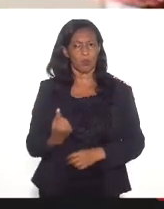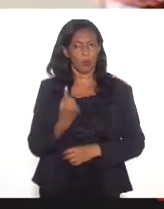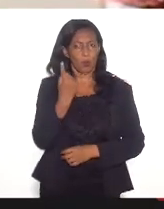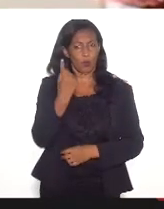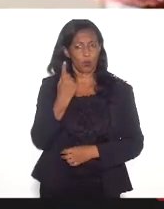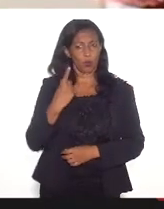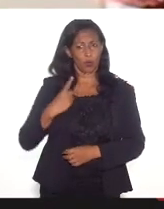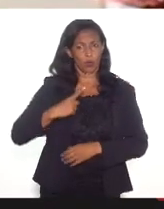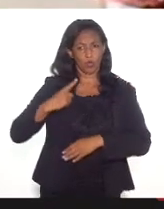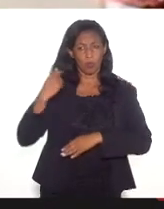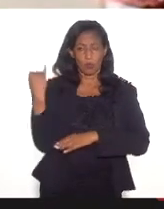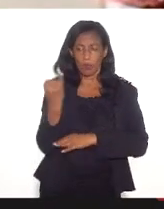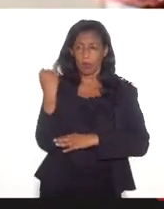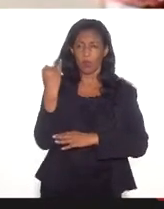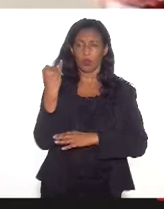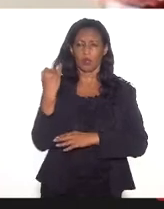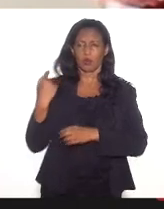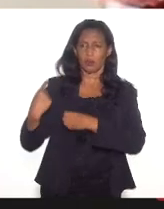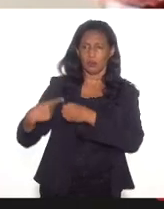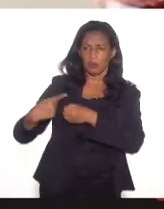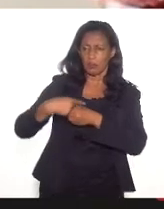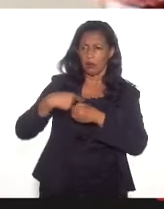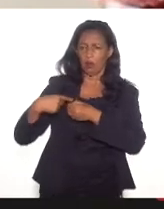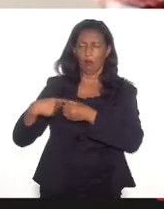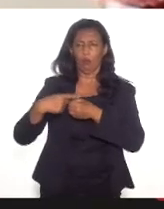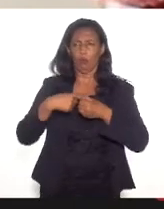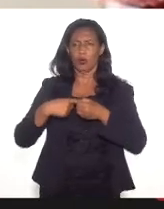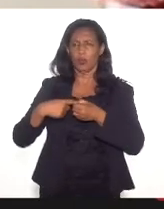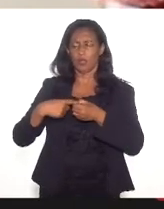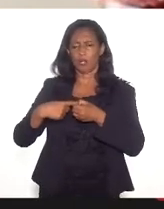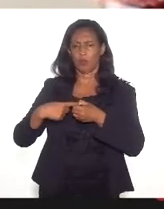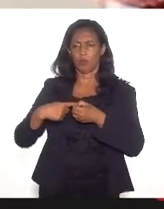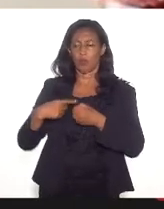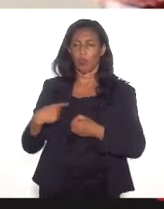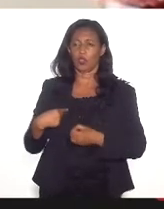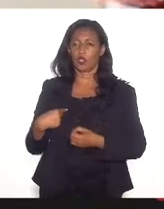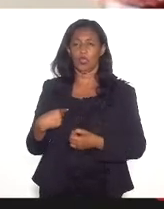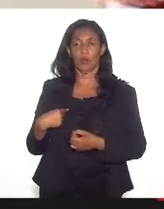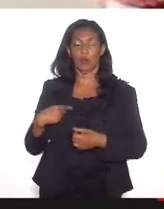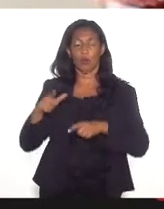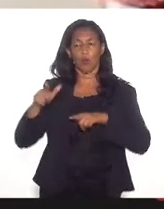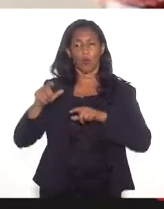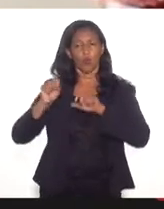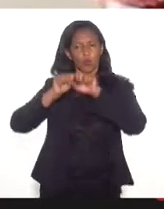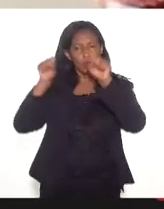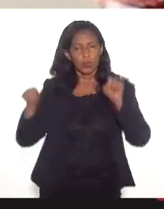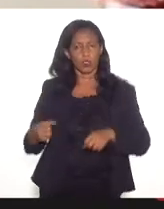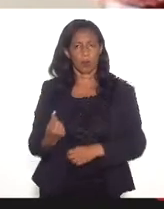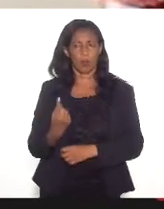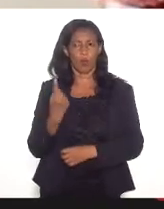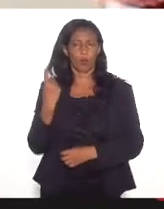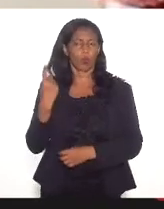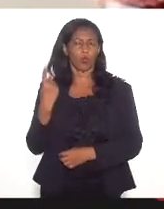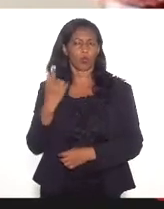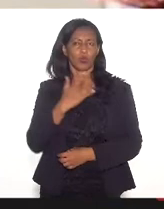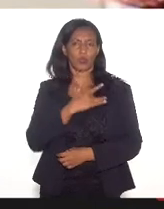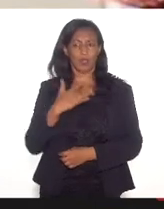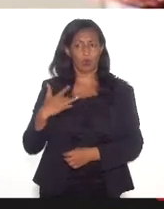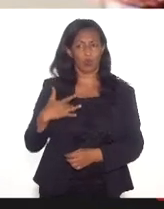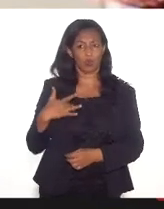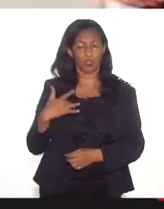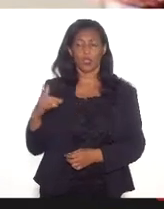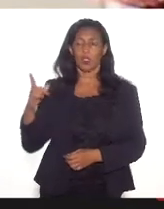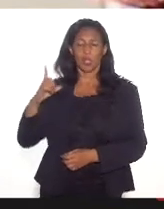municípios na atuação dos territórios, nós temos um sistema único de saúde que atua também sobre diversas